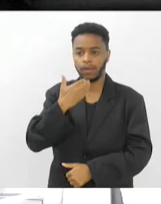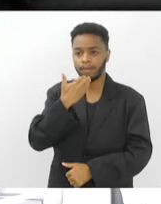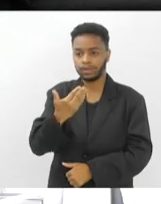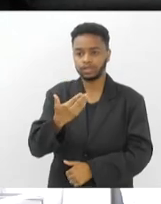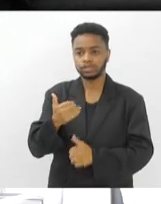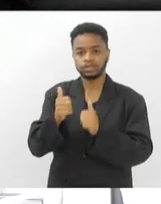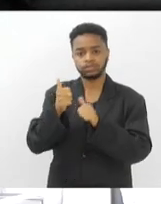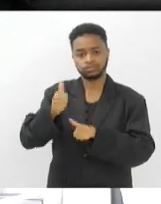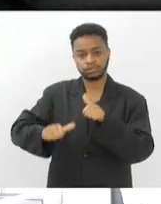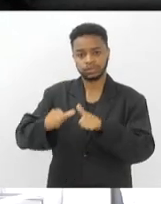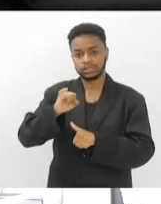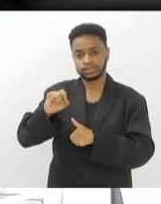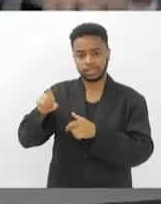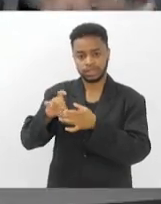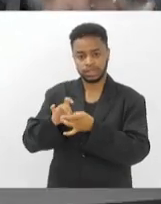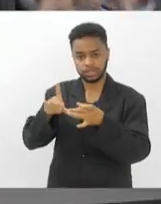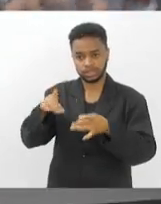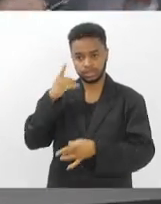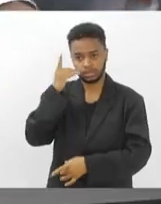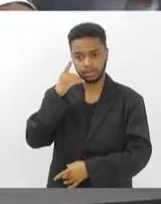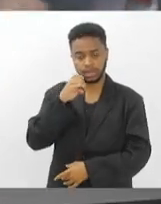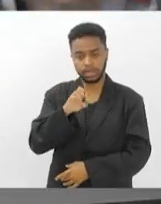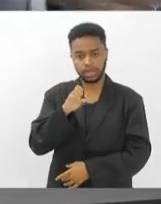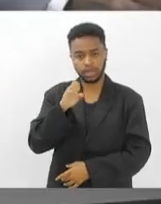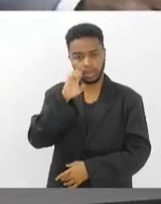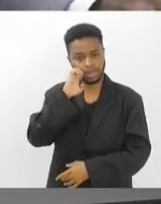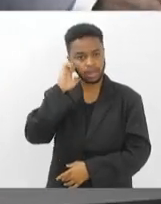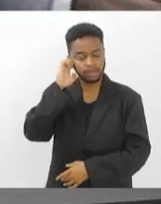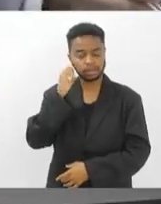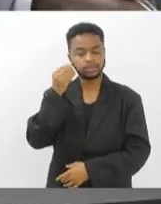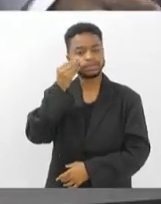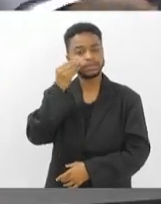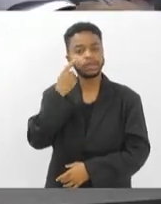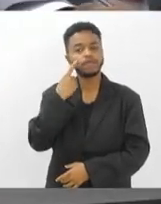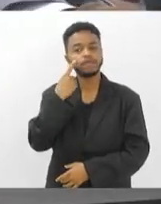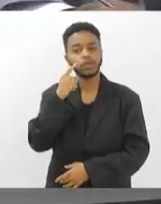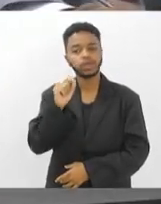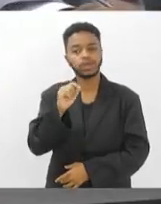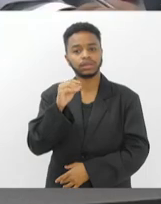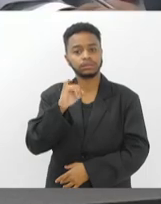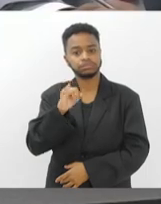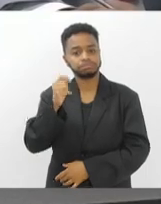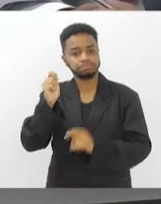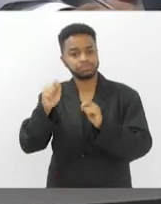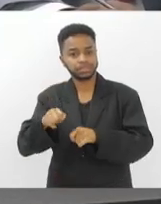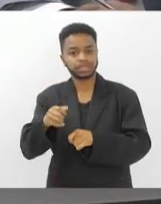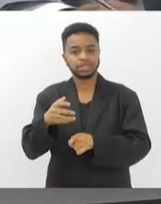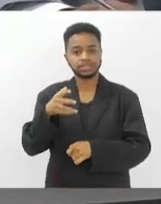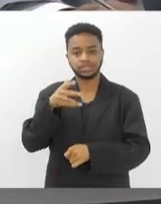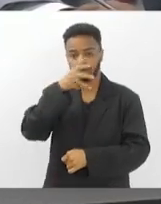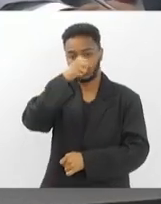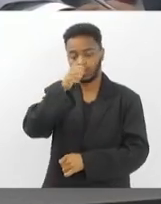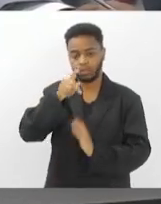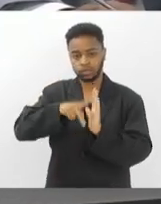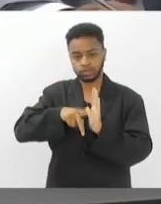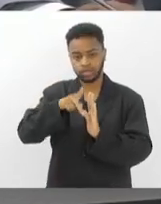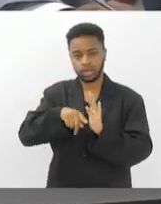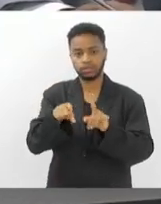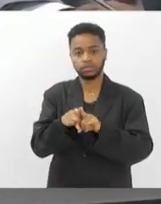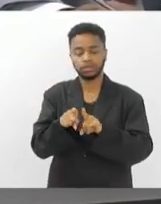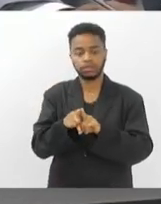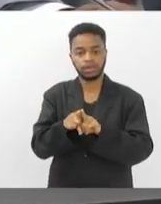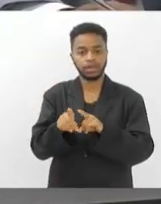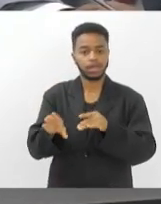Excelência conceder, deputada Érica, para ver, inclusive, a possibilidade de salvar esse projeto, incluindo,